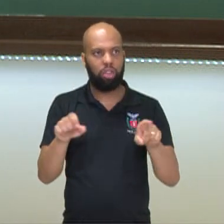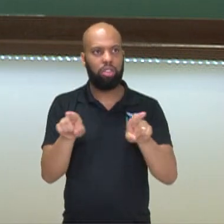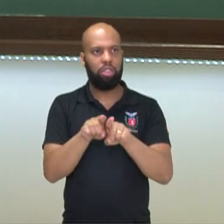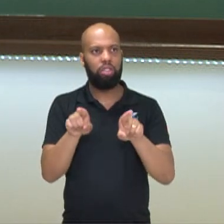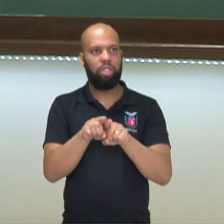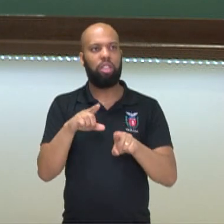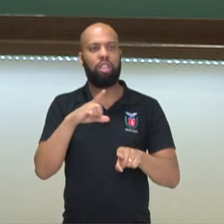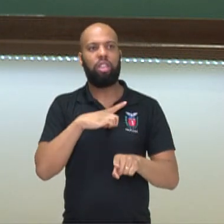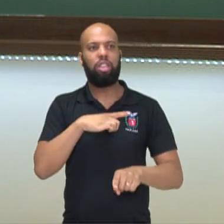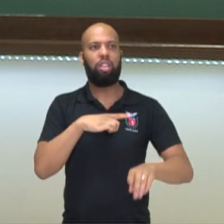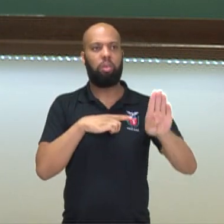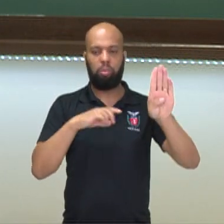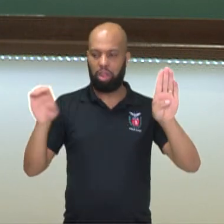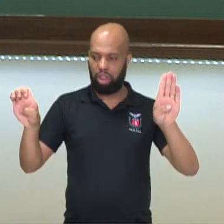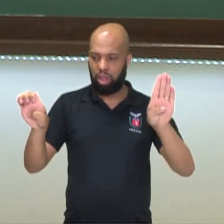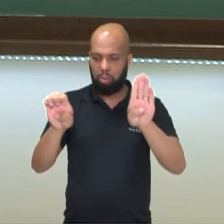palavras.